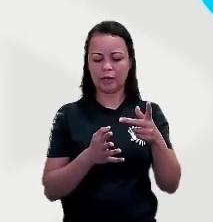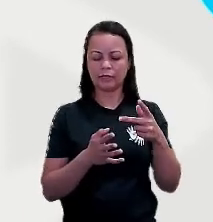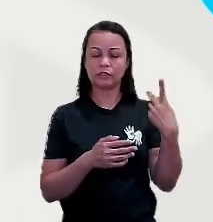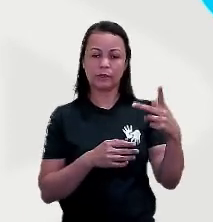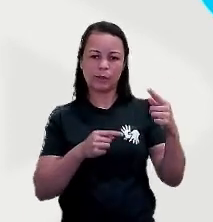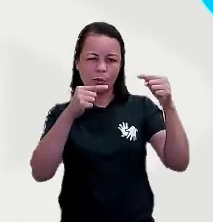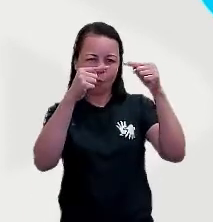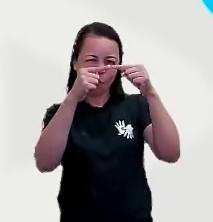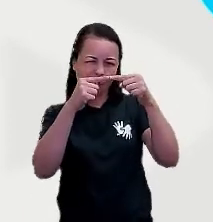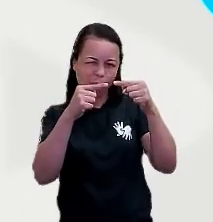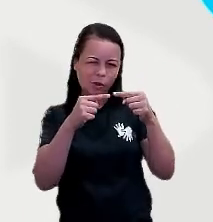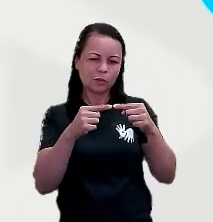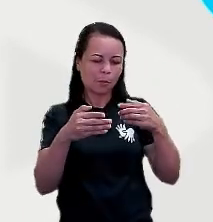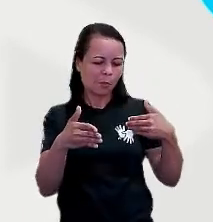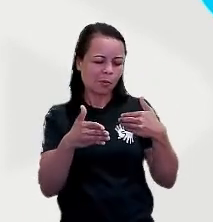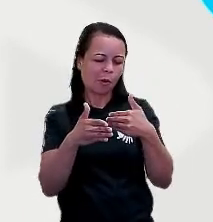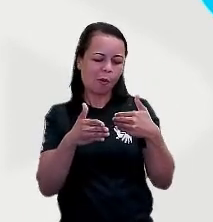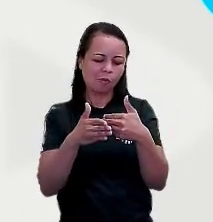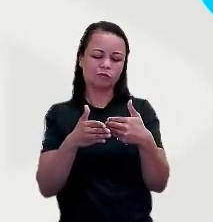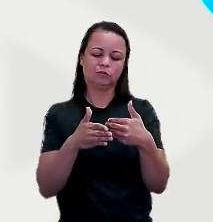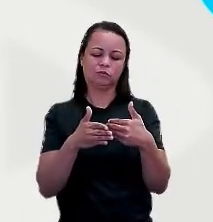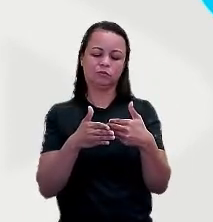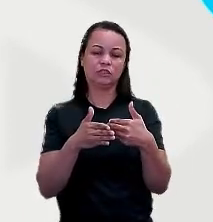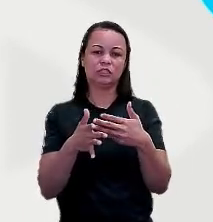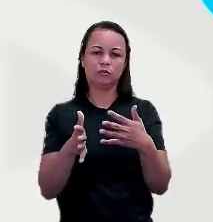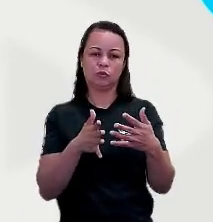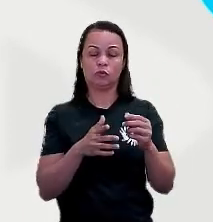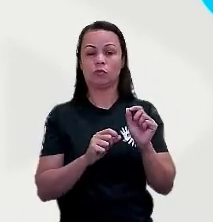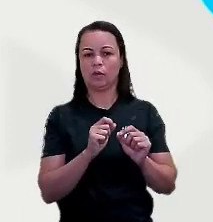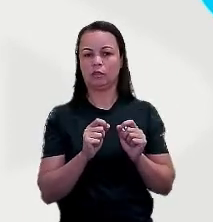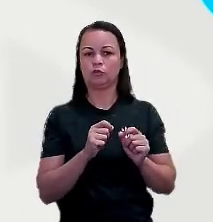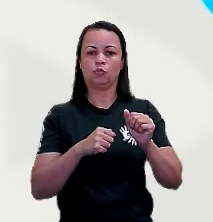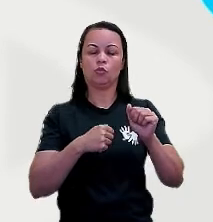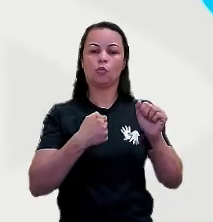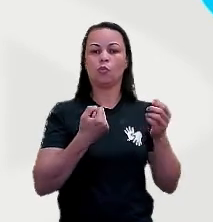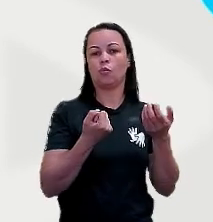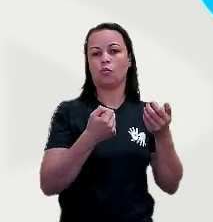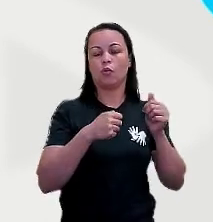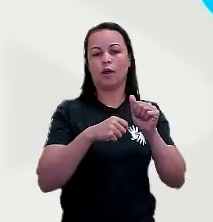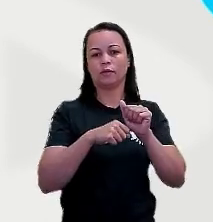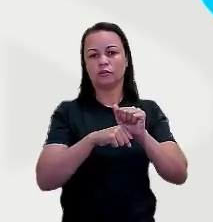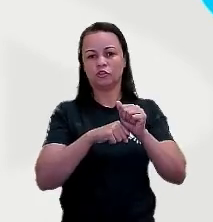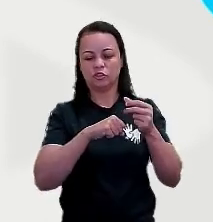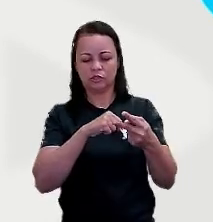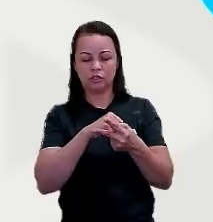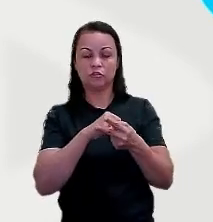Sempre concordando com o mais próximo quando o adjetivo vem antes.